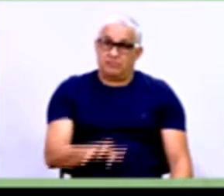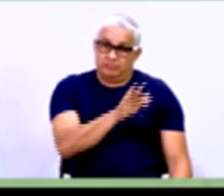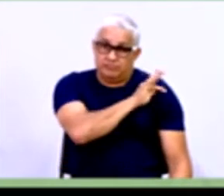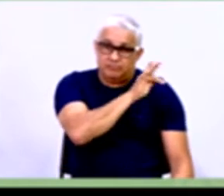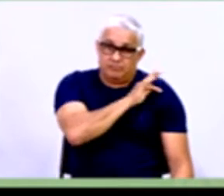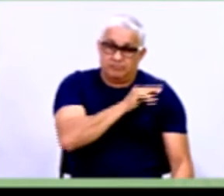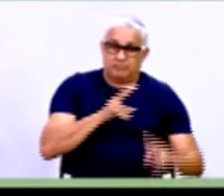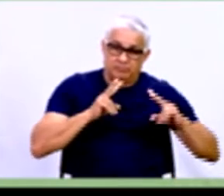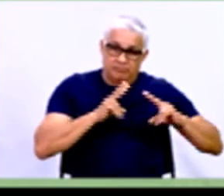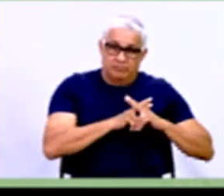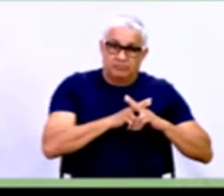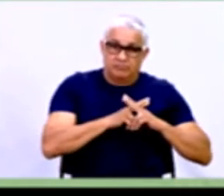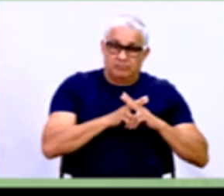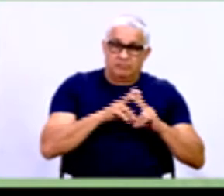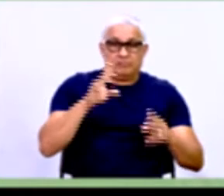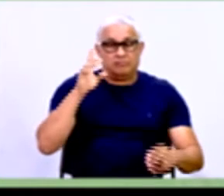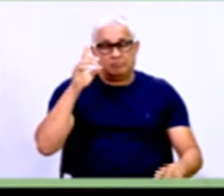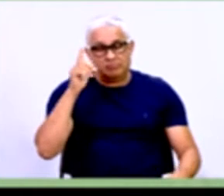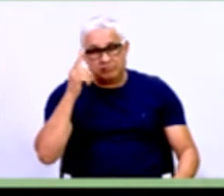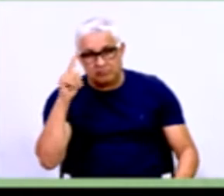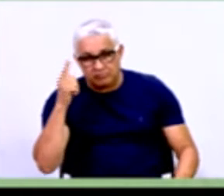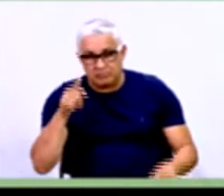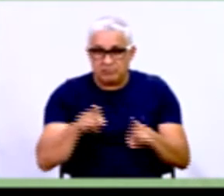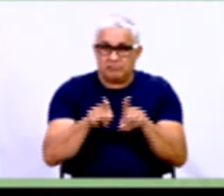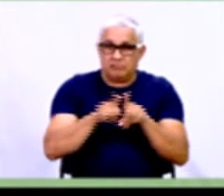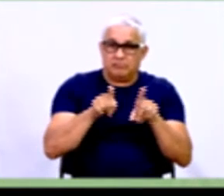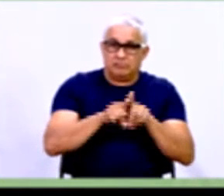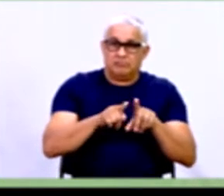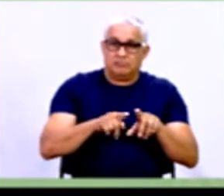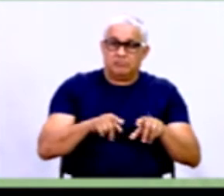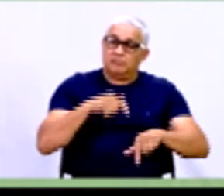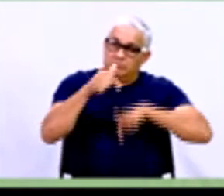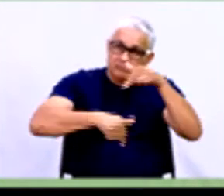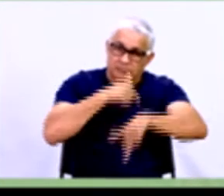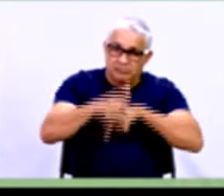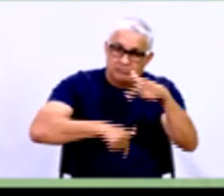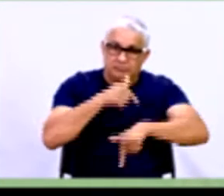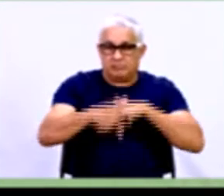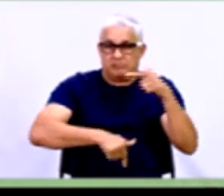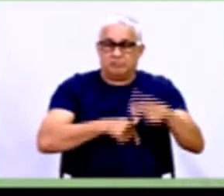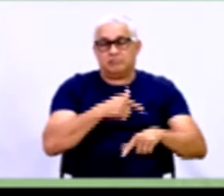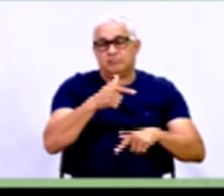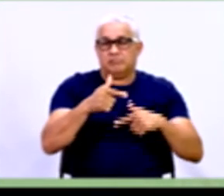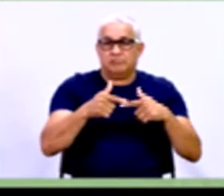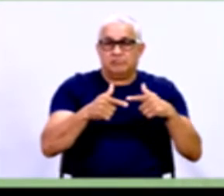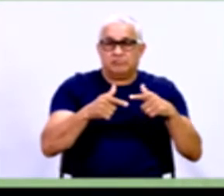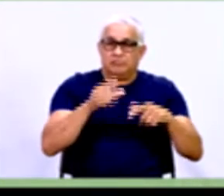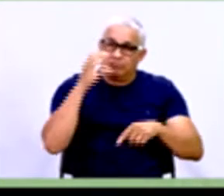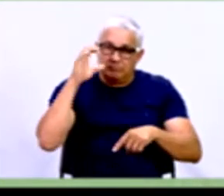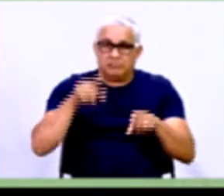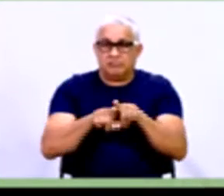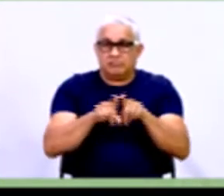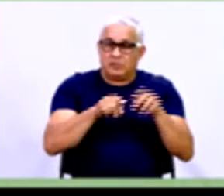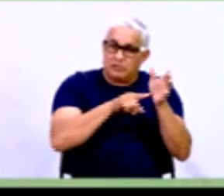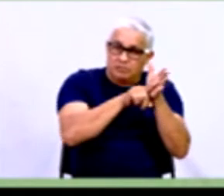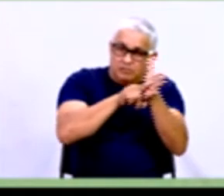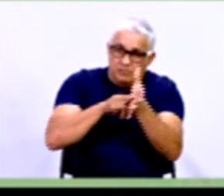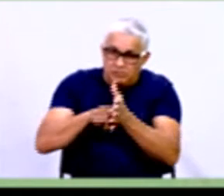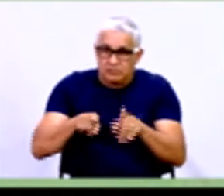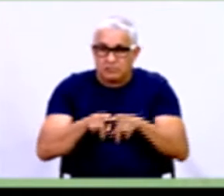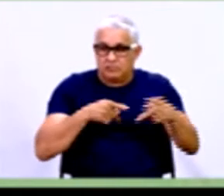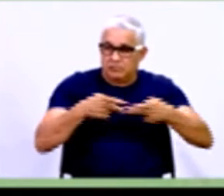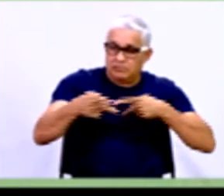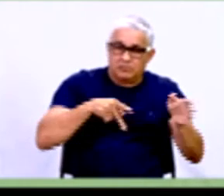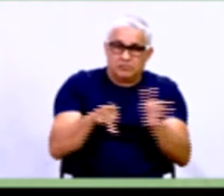de Rondônia, sou analista ambiental, especialista em geociências, trabalho com geoprocessamento, sou pesquisadora e elaboradora de